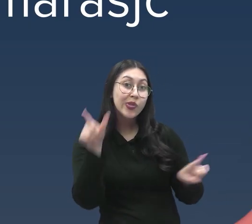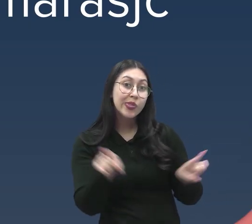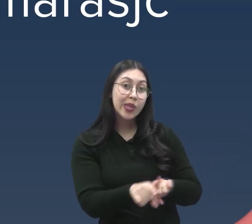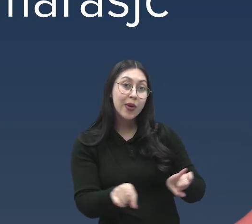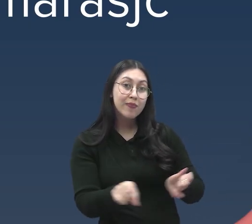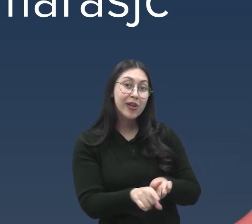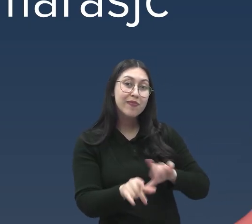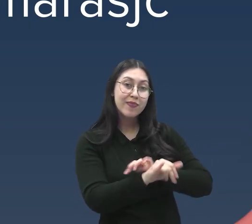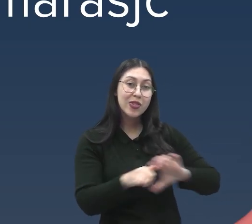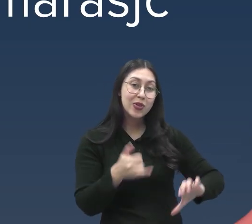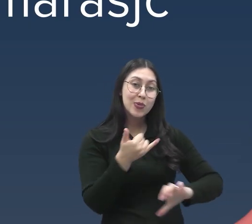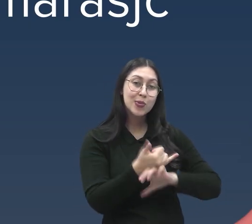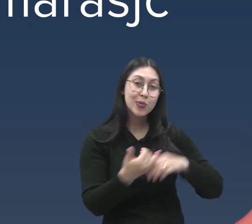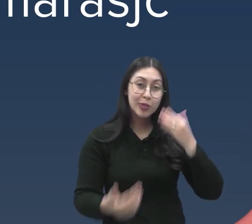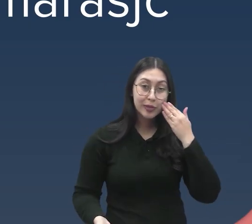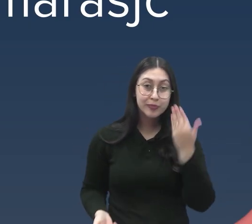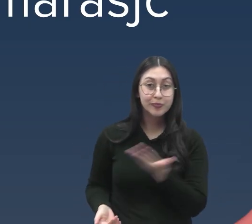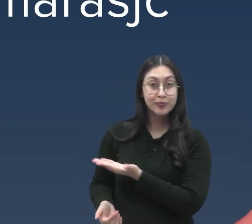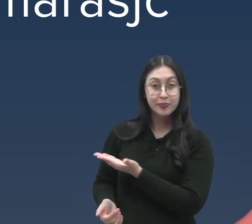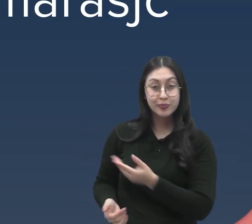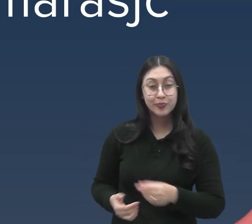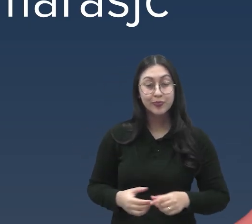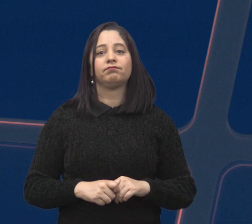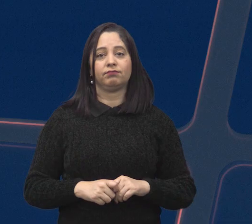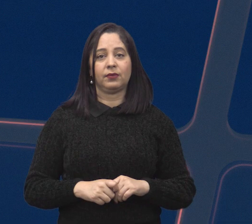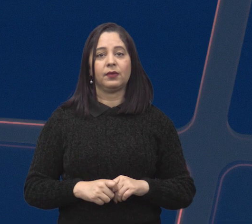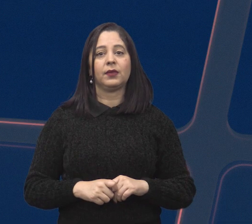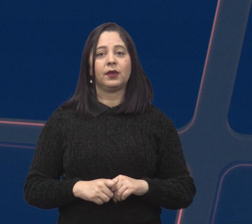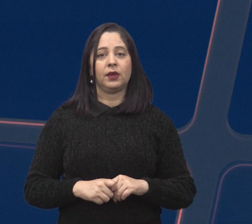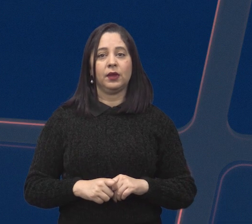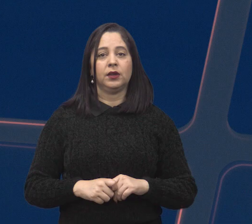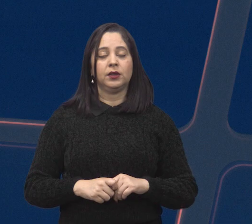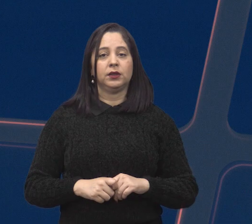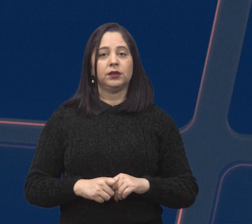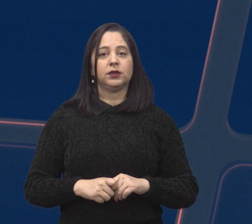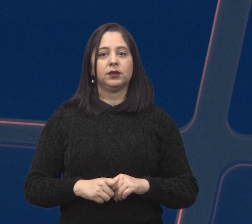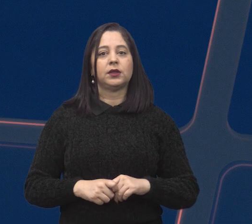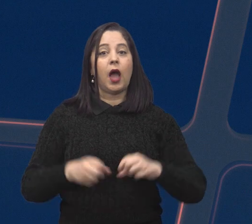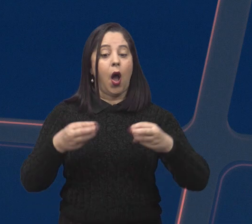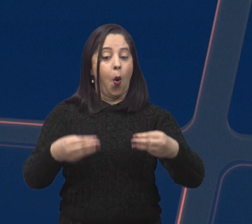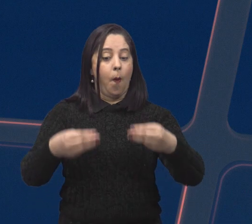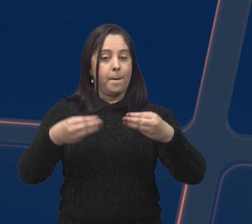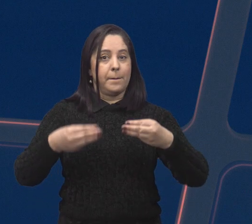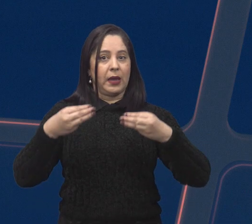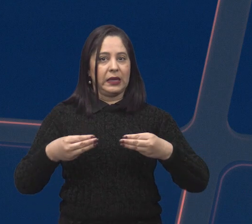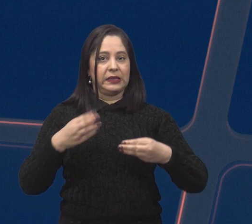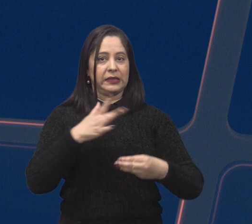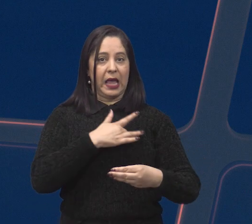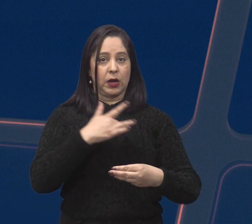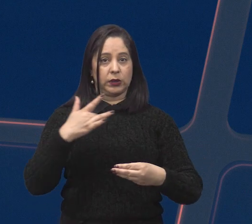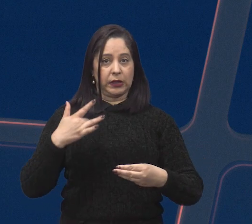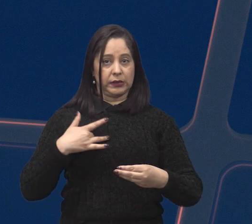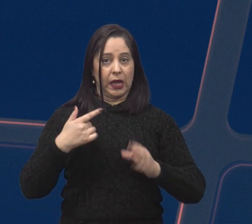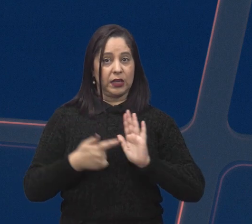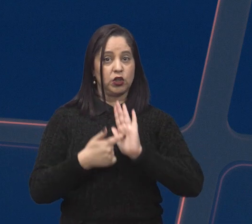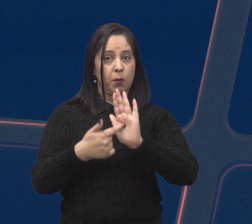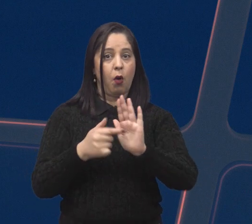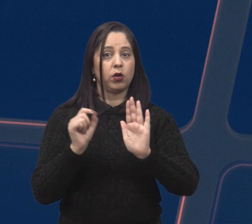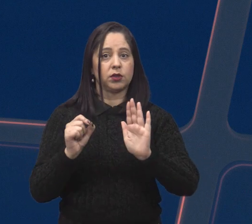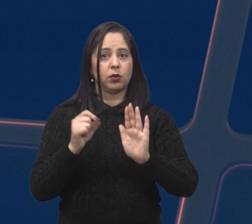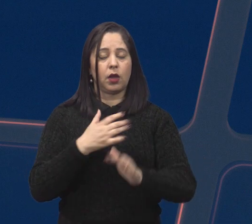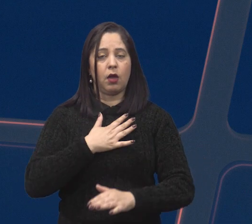em plenário na íntegra no nosso canal do YouTube. Estimativas do Ministério da Saúde apontam que a